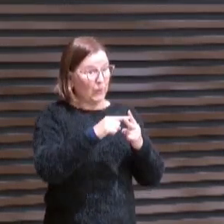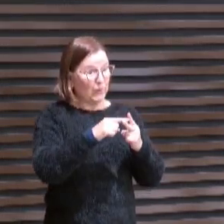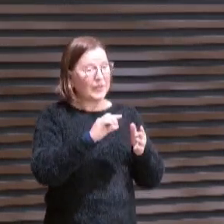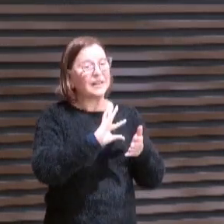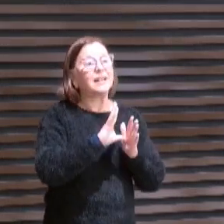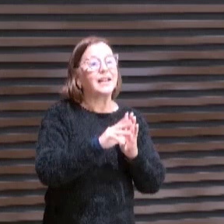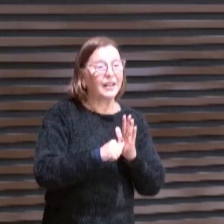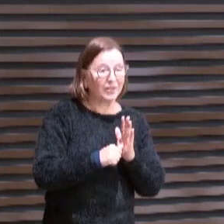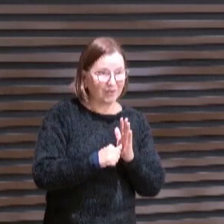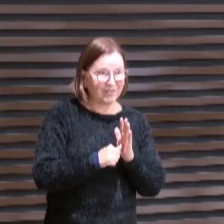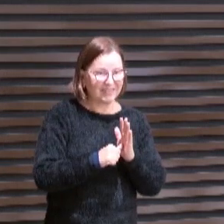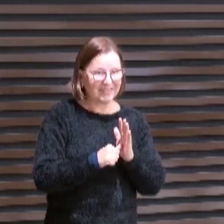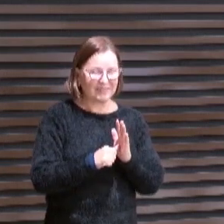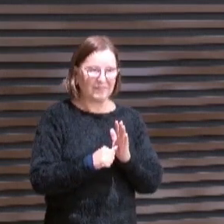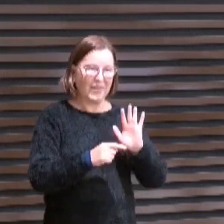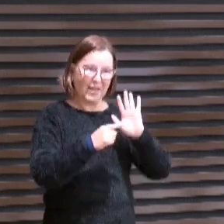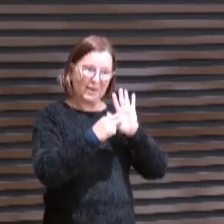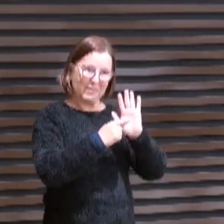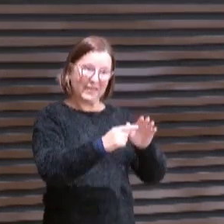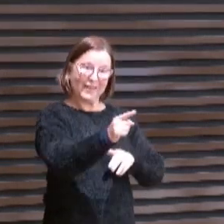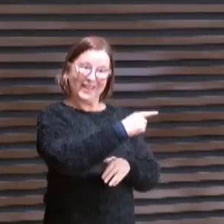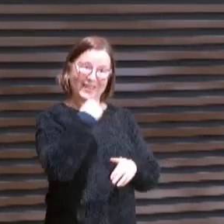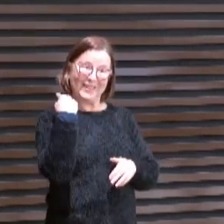tipologicamente representantes da nossa natureza.